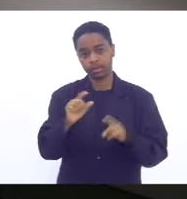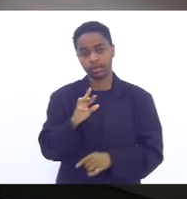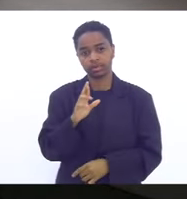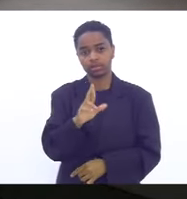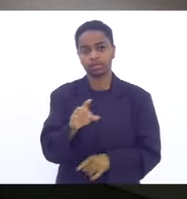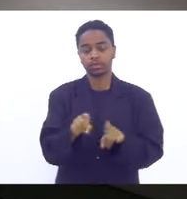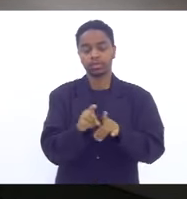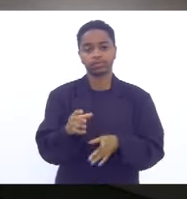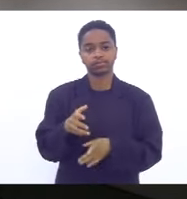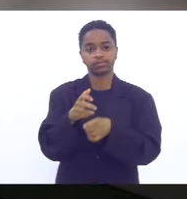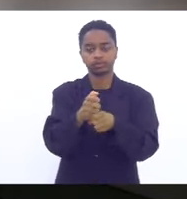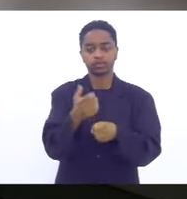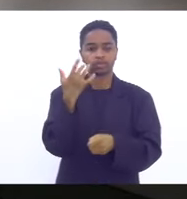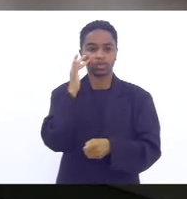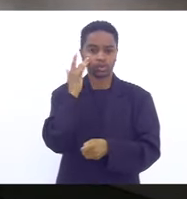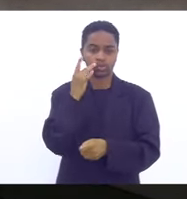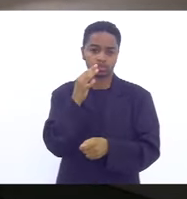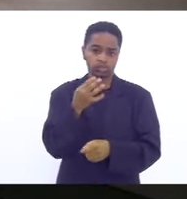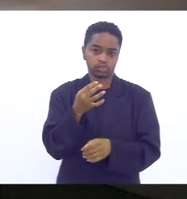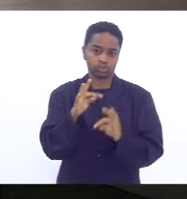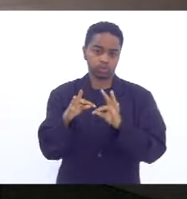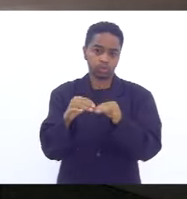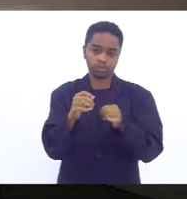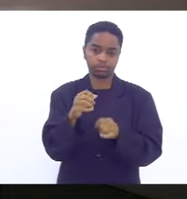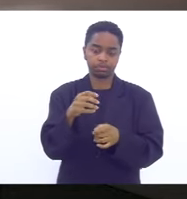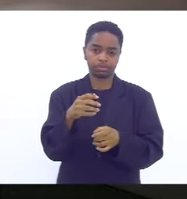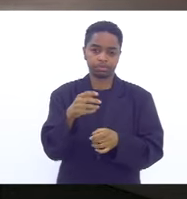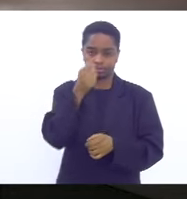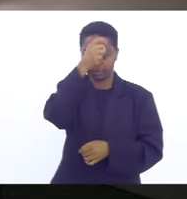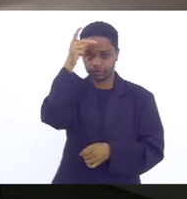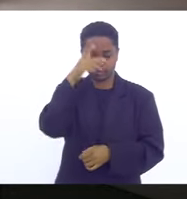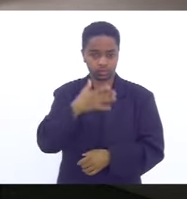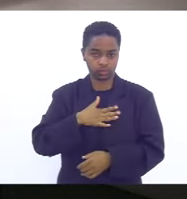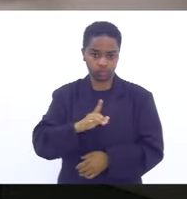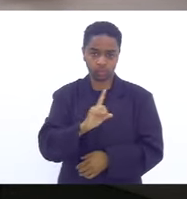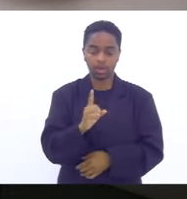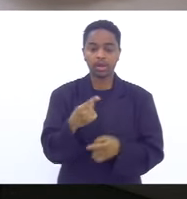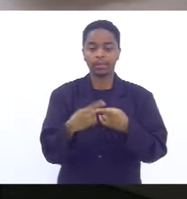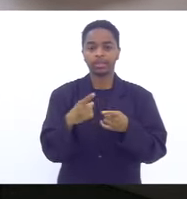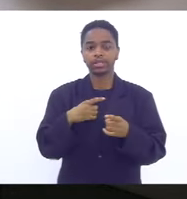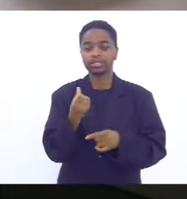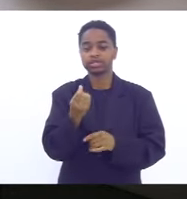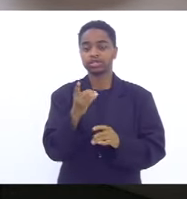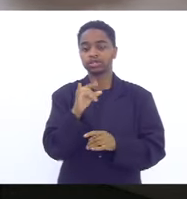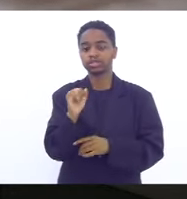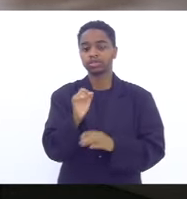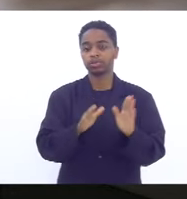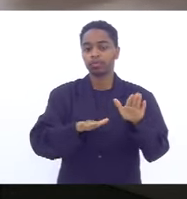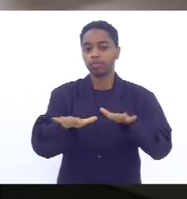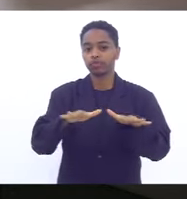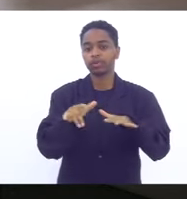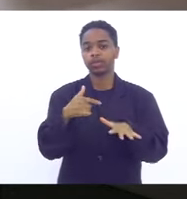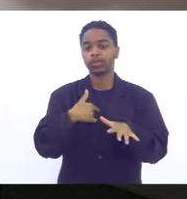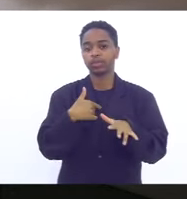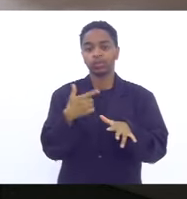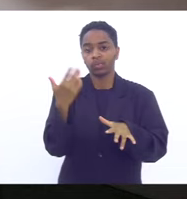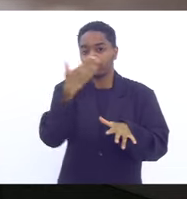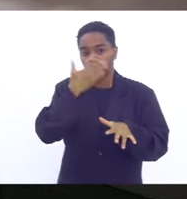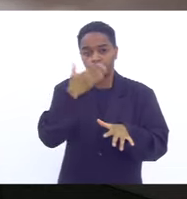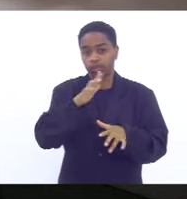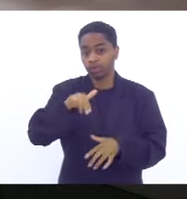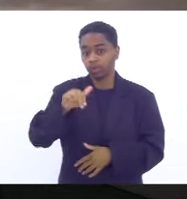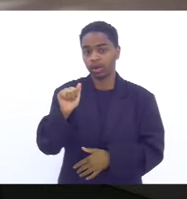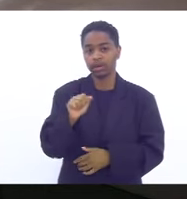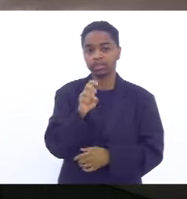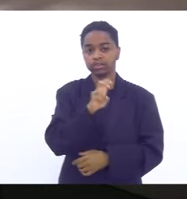a totalidade, eu acho, que de prefeitos que estão insatisfeitos. São 6 dias, uma mobilização que eu nunca vi na minha vida, de se juntar 55 prefeitos numa